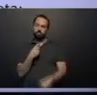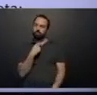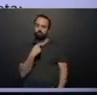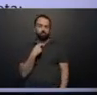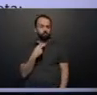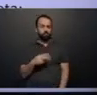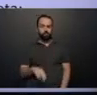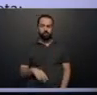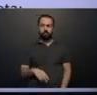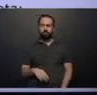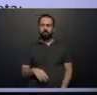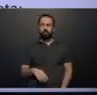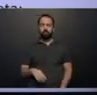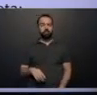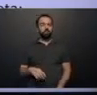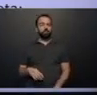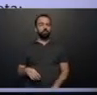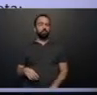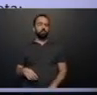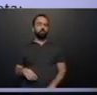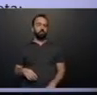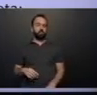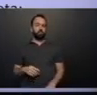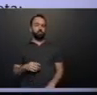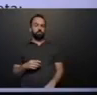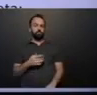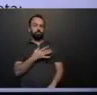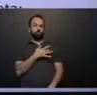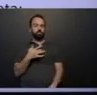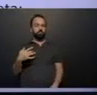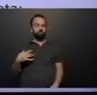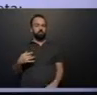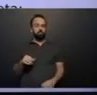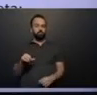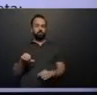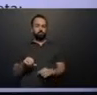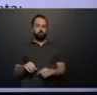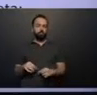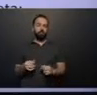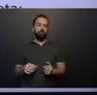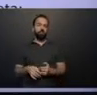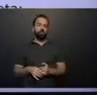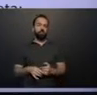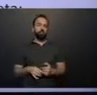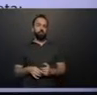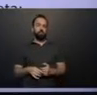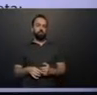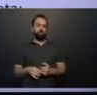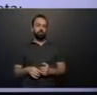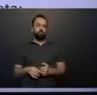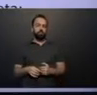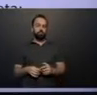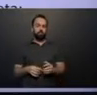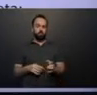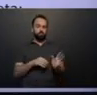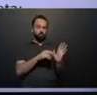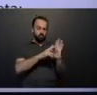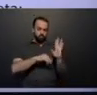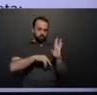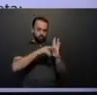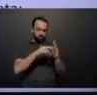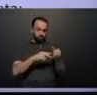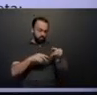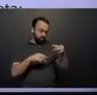entre eles, causar um dano à saúde ou danificar o local aplicado. Ler atentamente